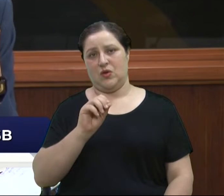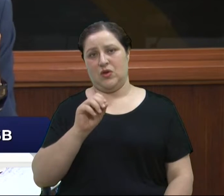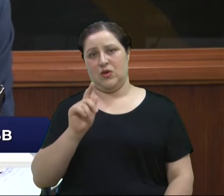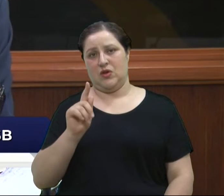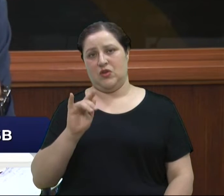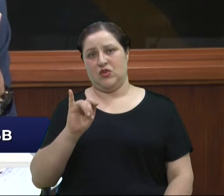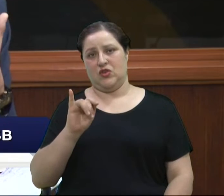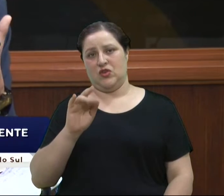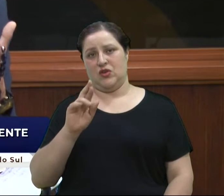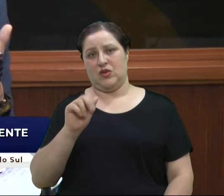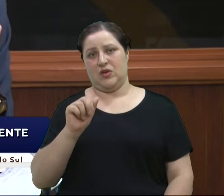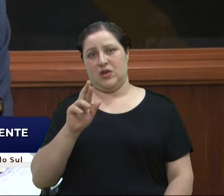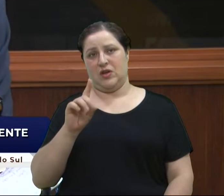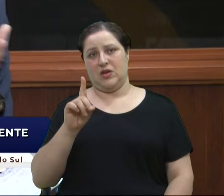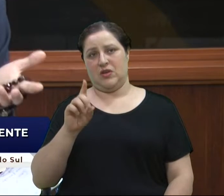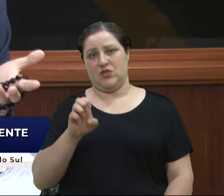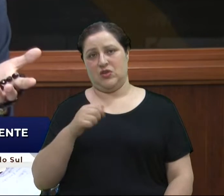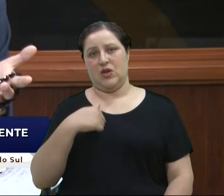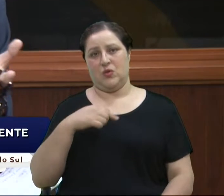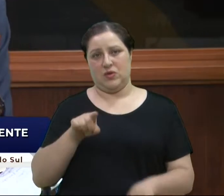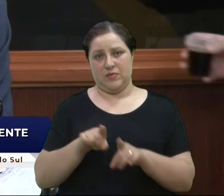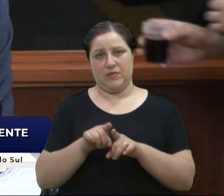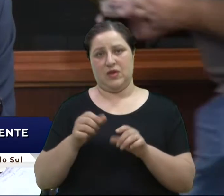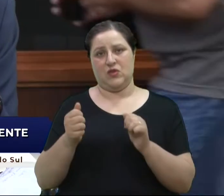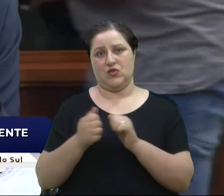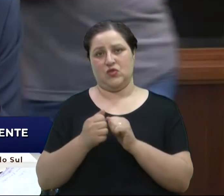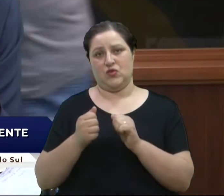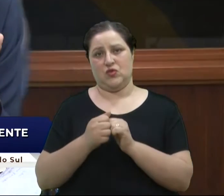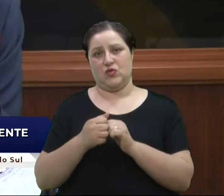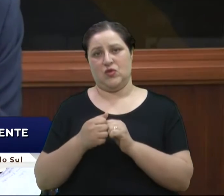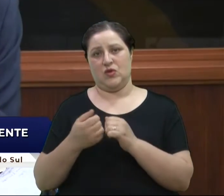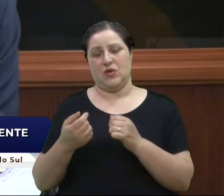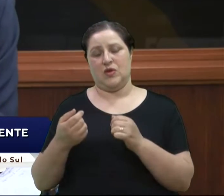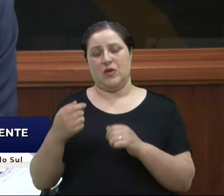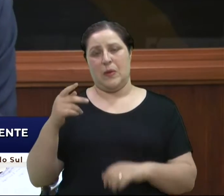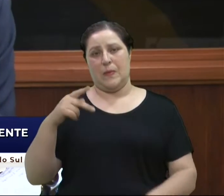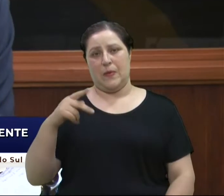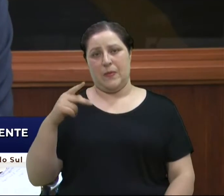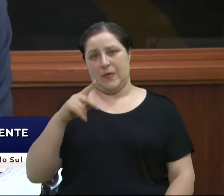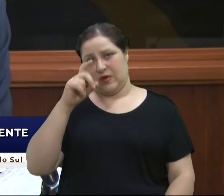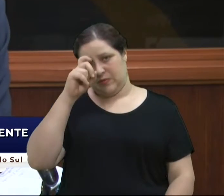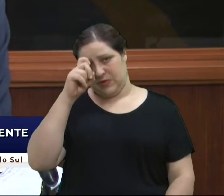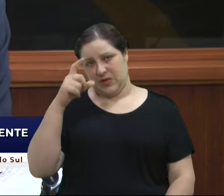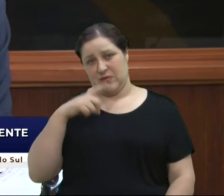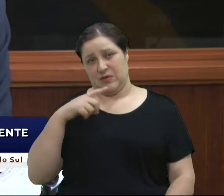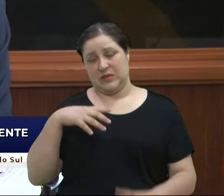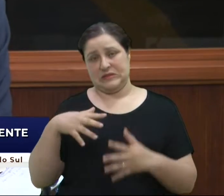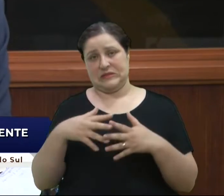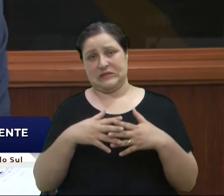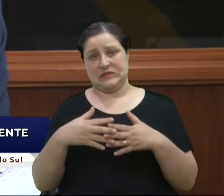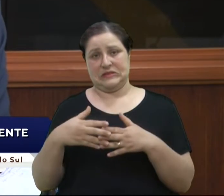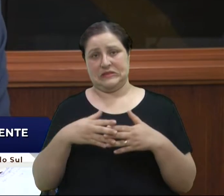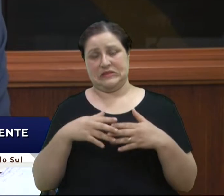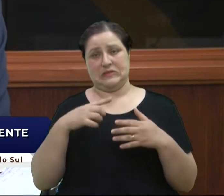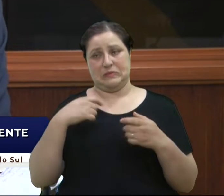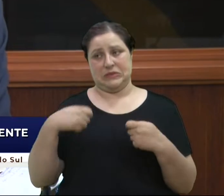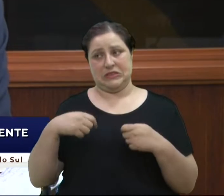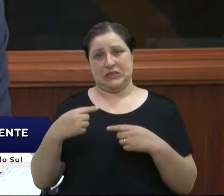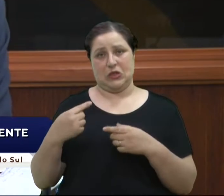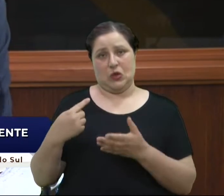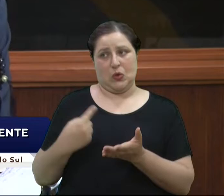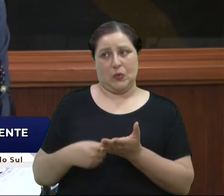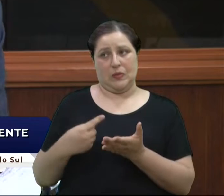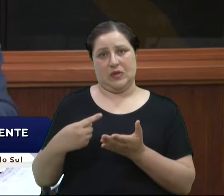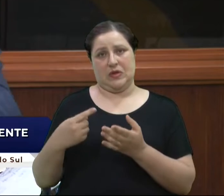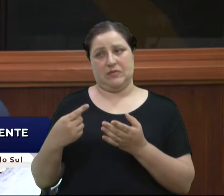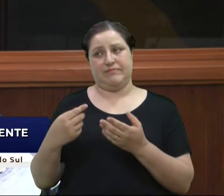também. Também junto do Hospital Pompeia, que também está esse caos, esse transtorno agora para entrar no consenso. E também